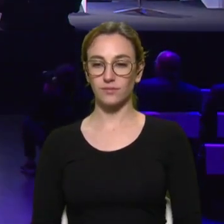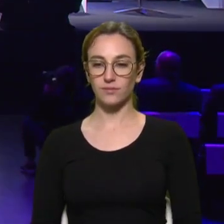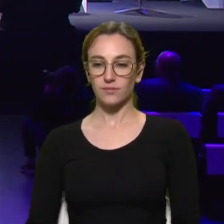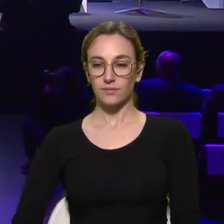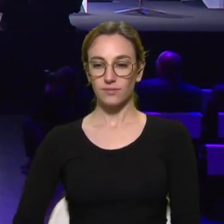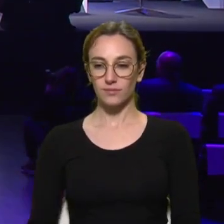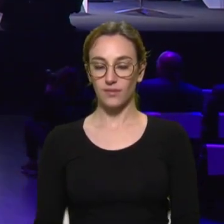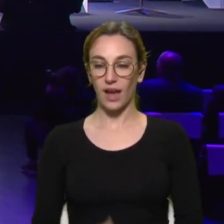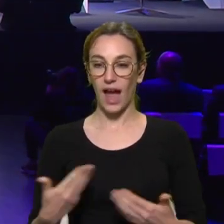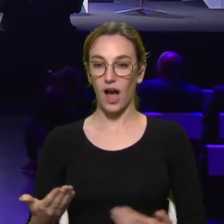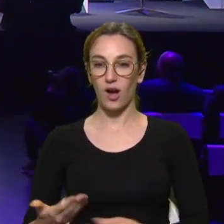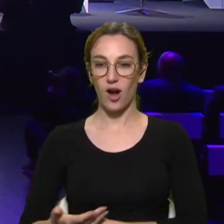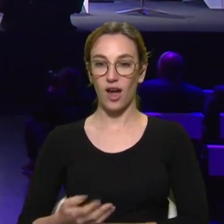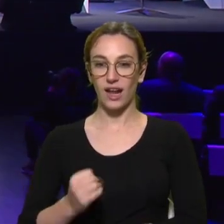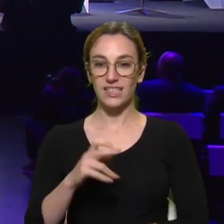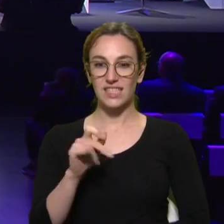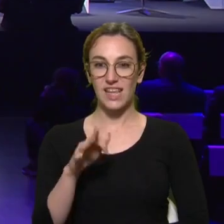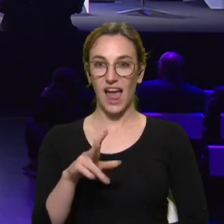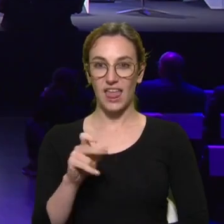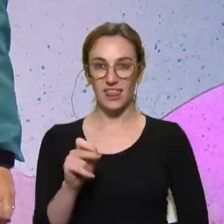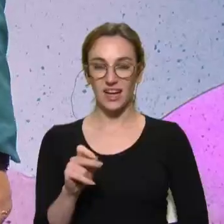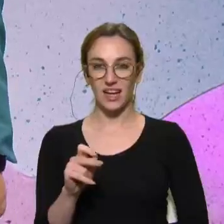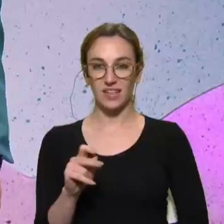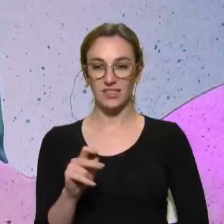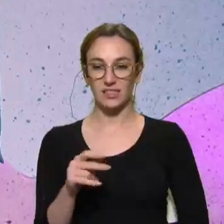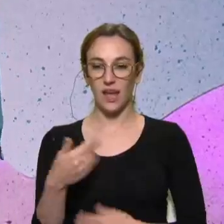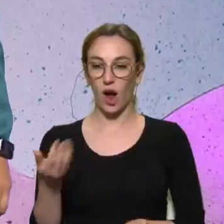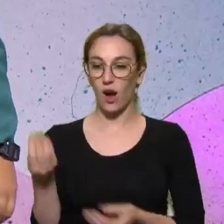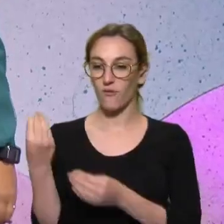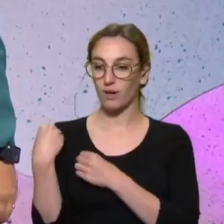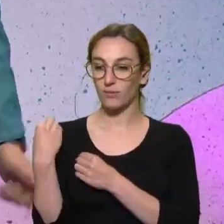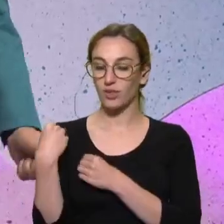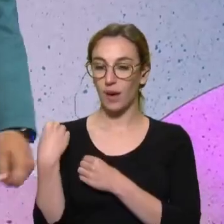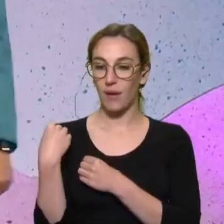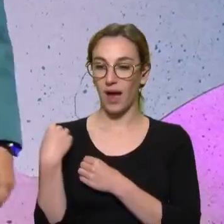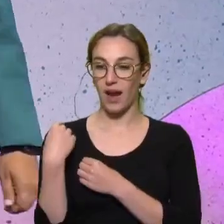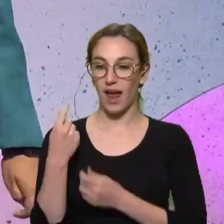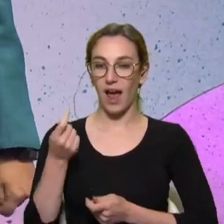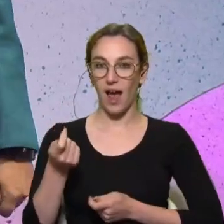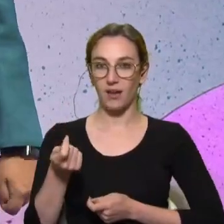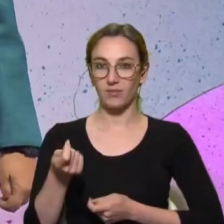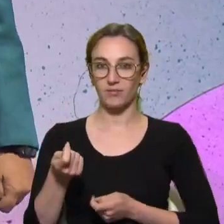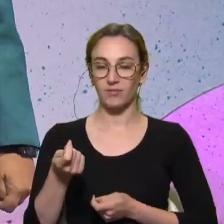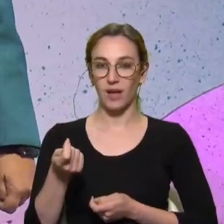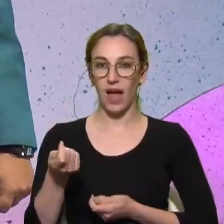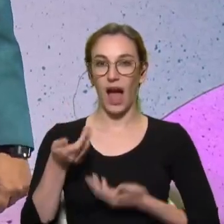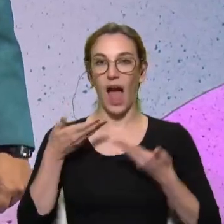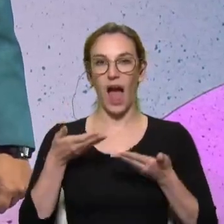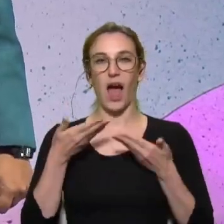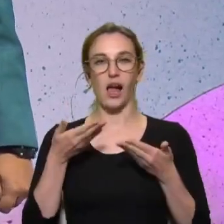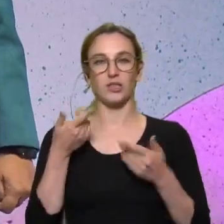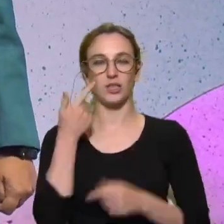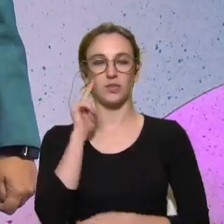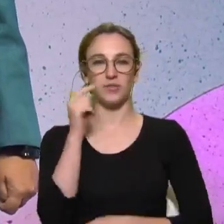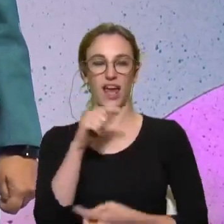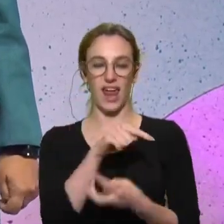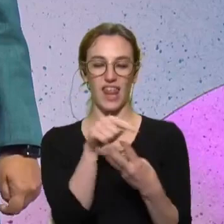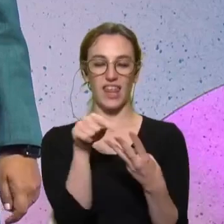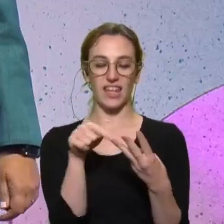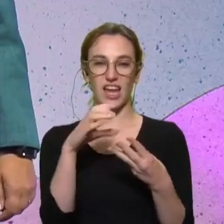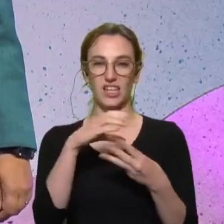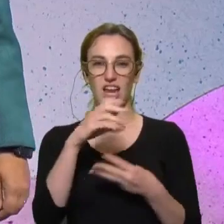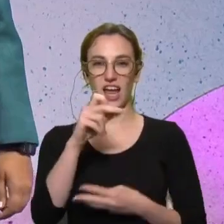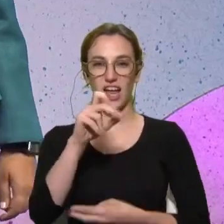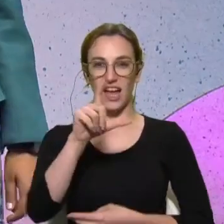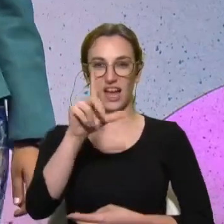E vamos, Sandra, desde já também chamar a colaboração aqui preciosa de três representantes da Axians: Carla Madeira,